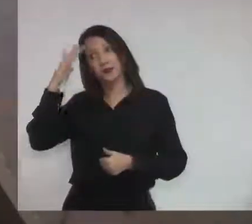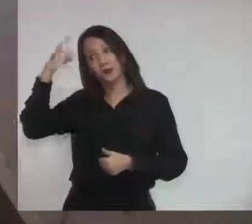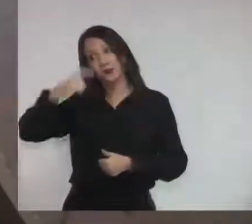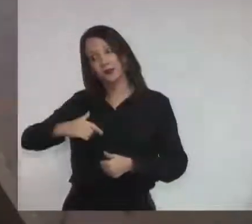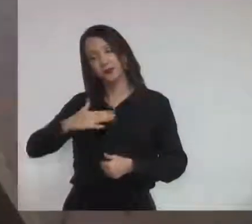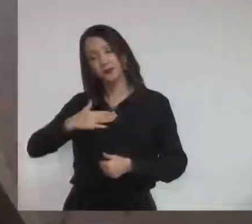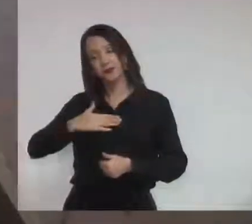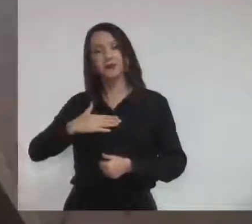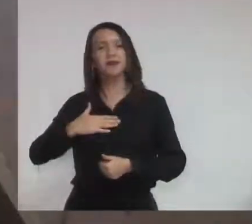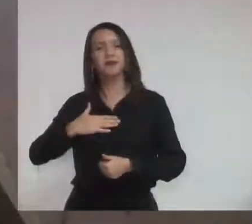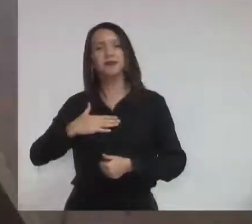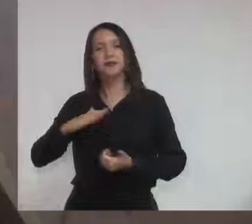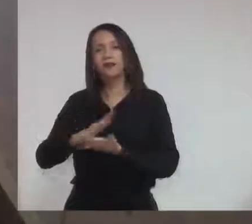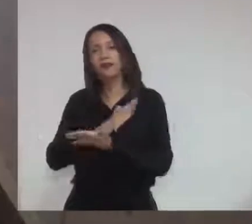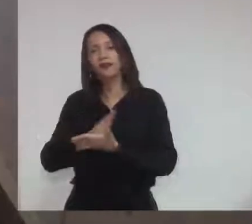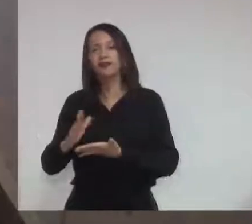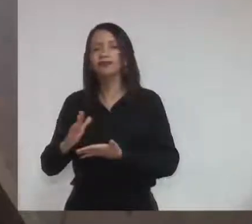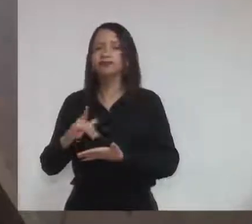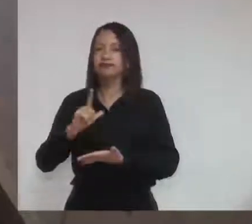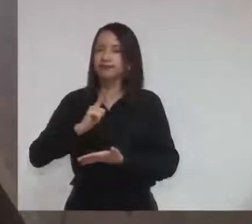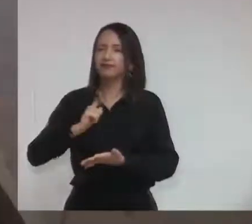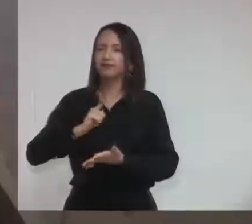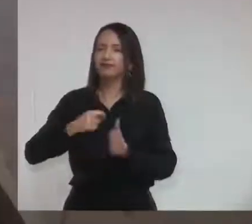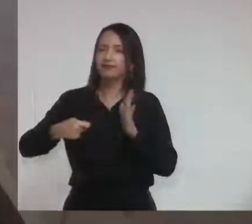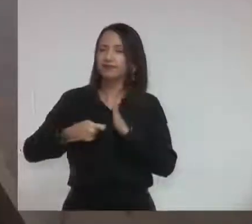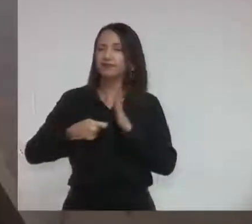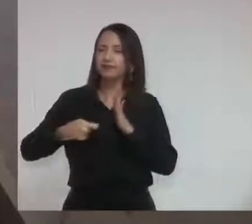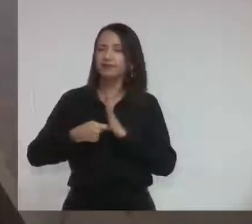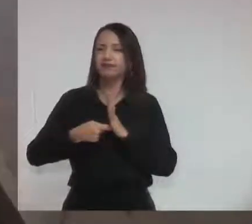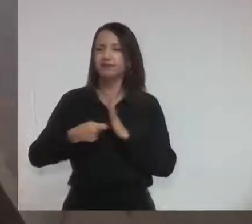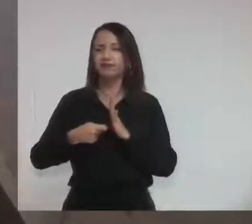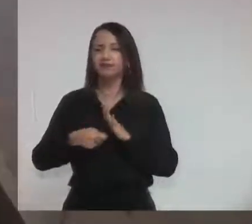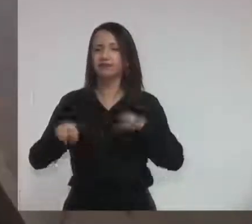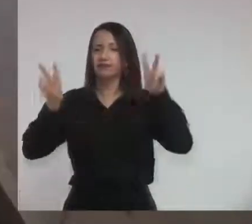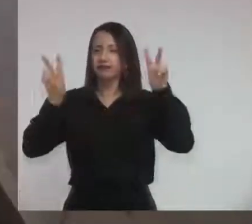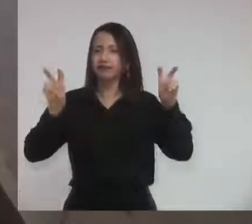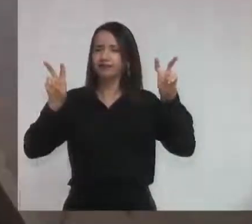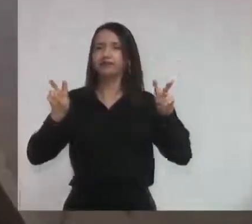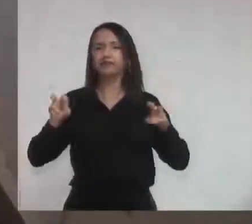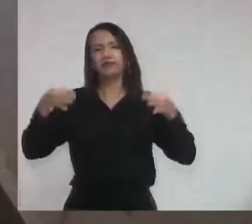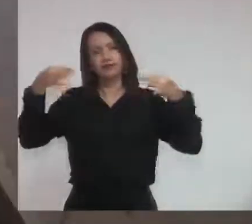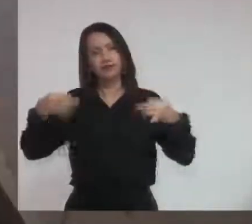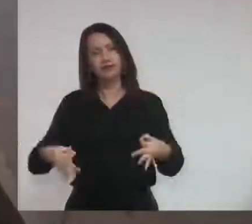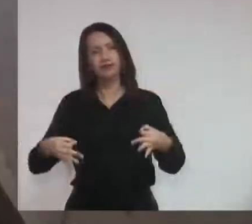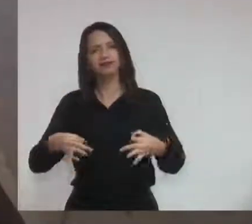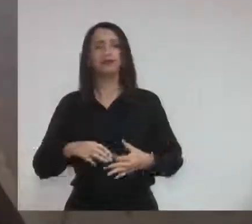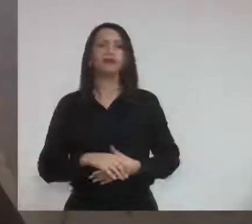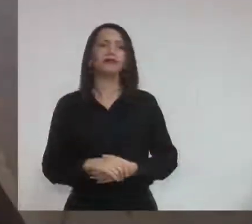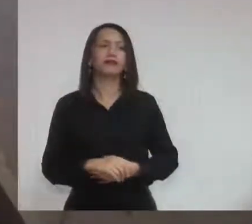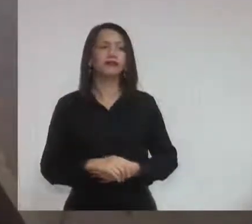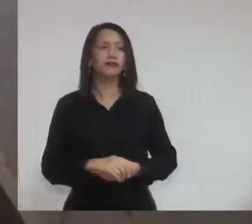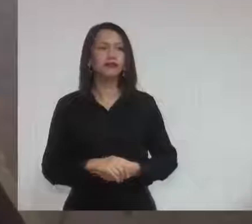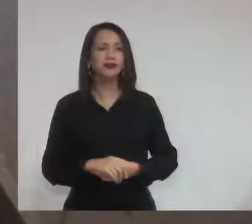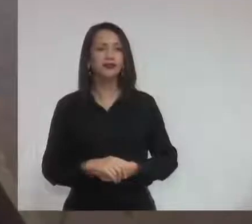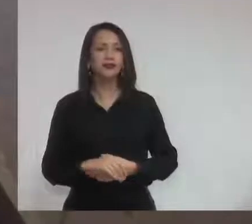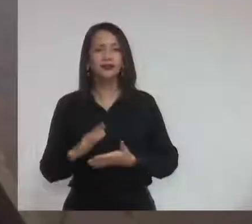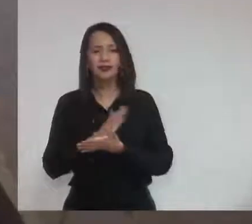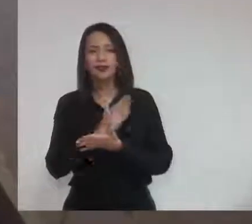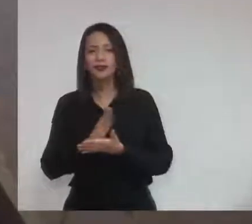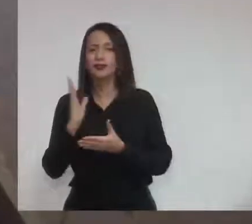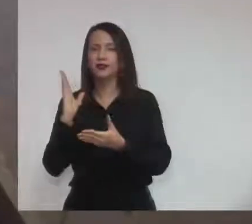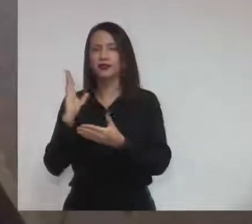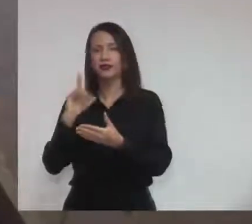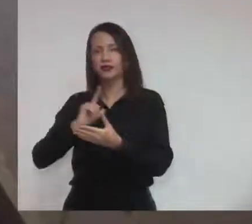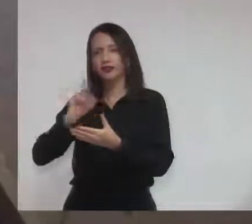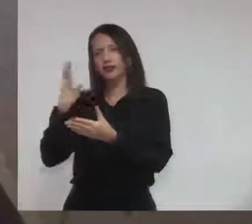acho que em algumas vezes cobrado de algumas questões com razão, em alguns processos que